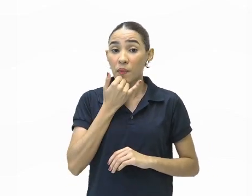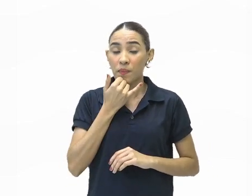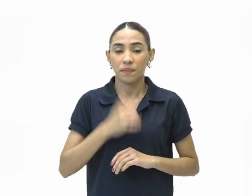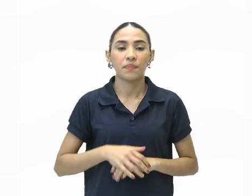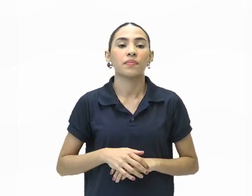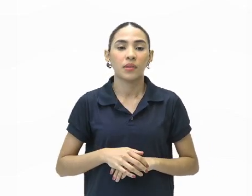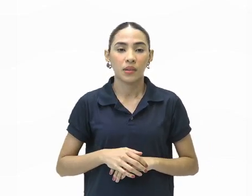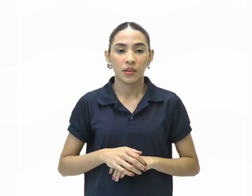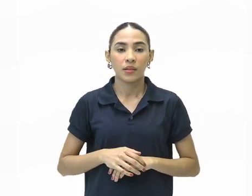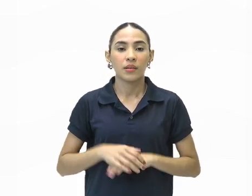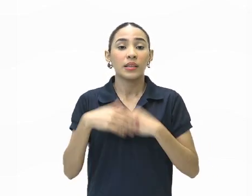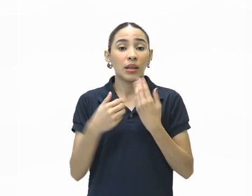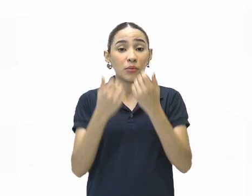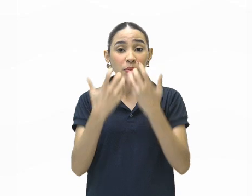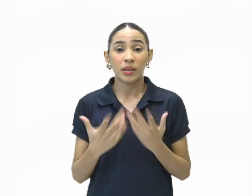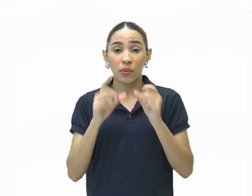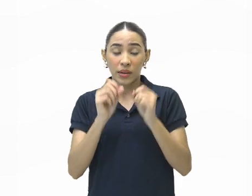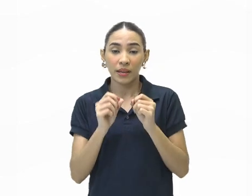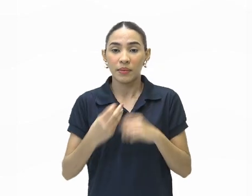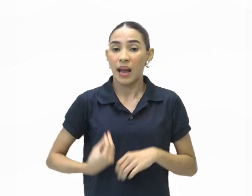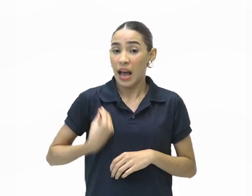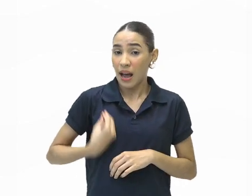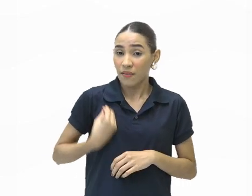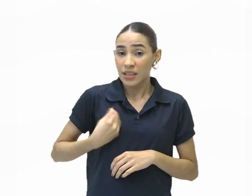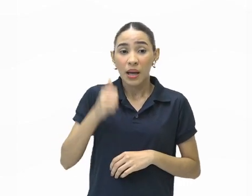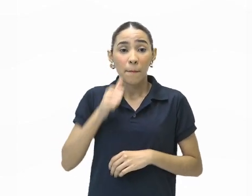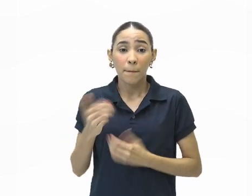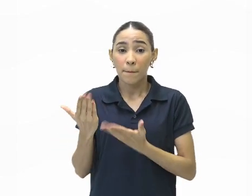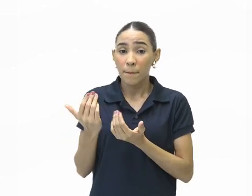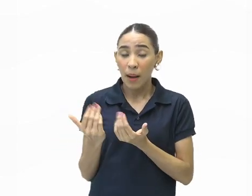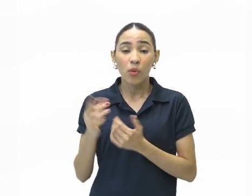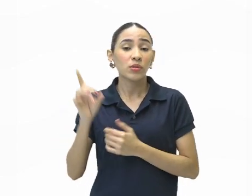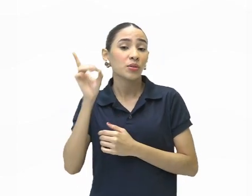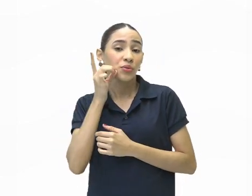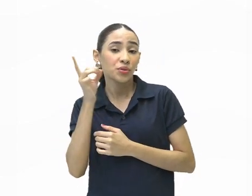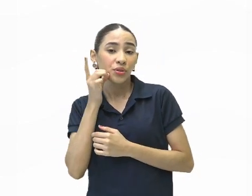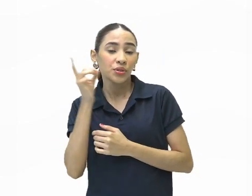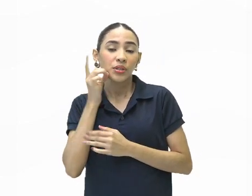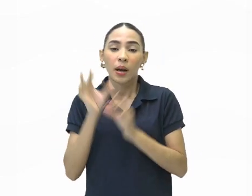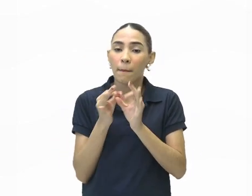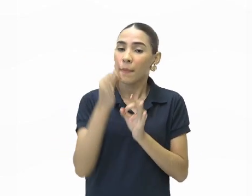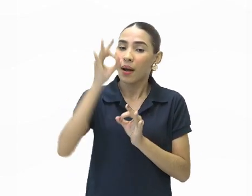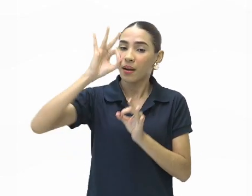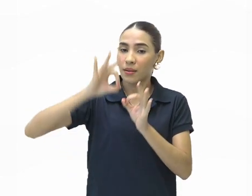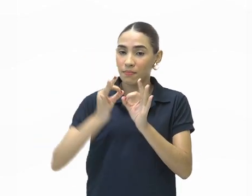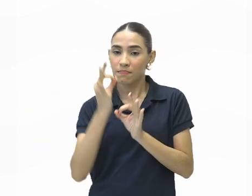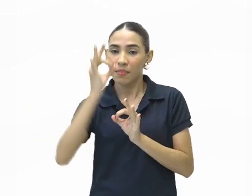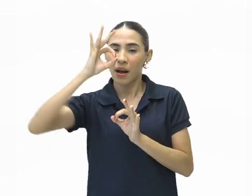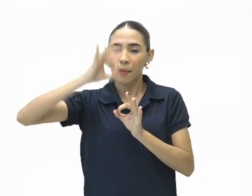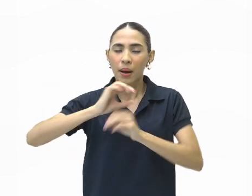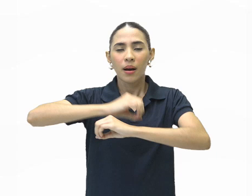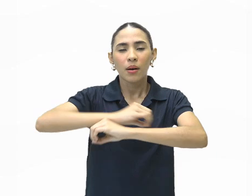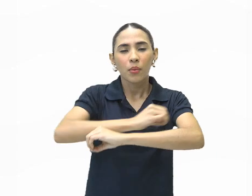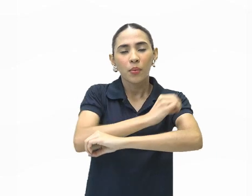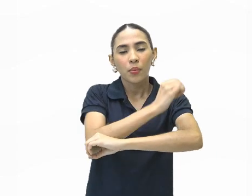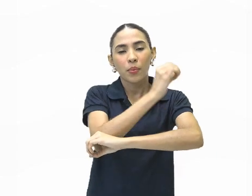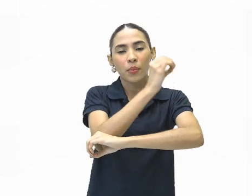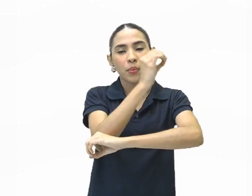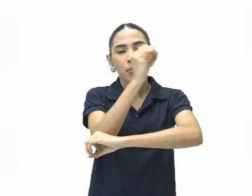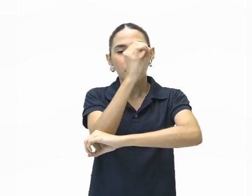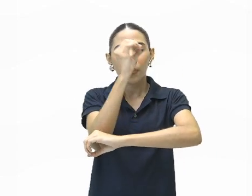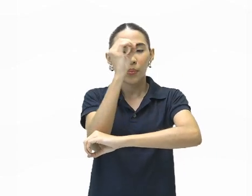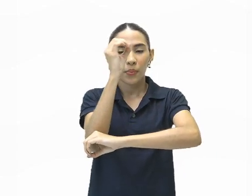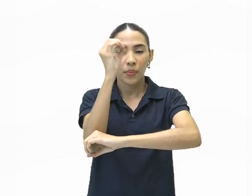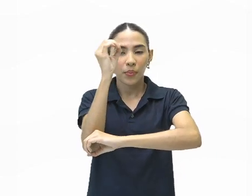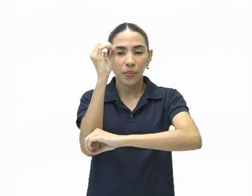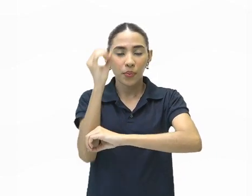como enredo, o conto fala sobre a vida de uma moça que passava os dias tecendo. Ela tecia desde a claridade do dia até os